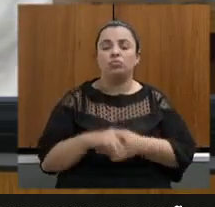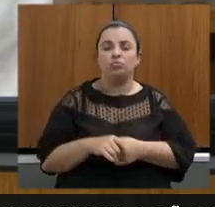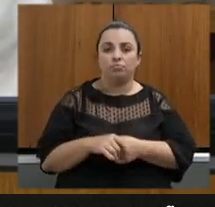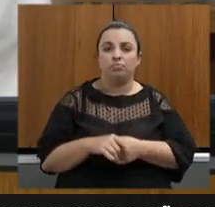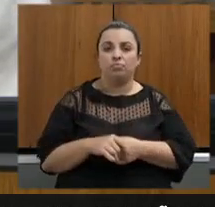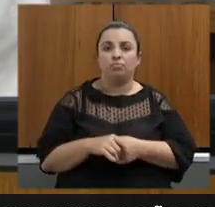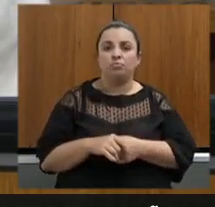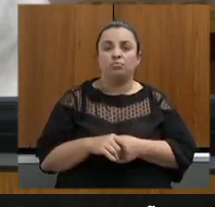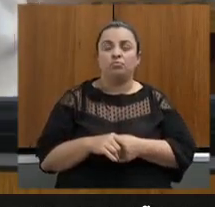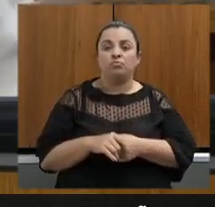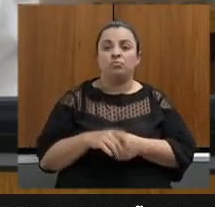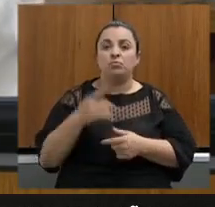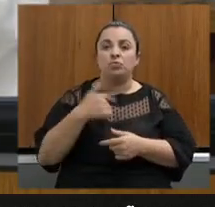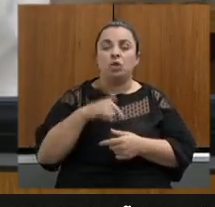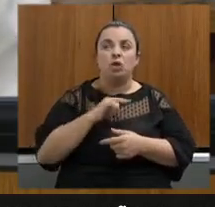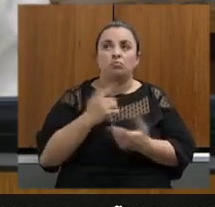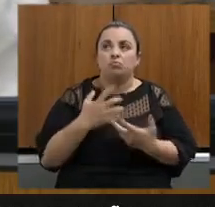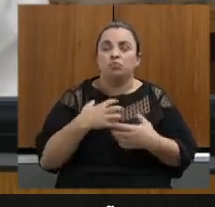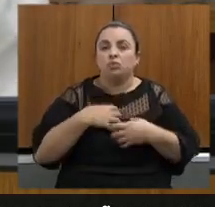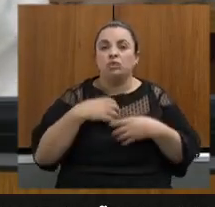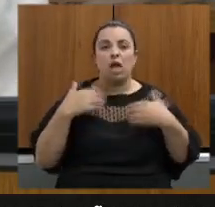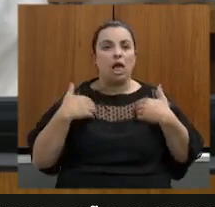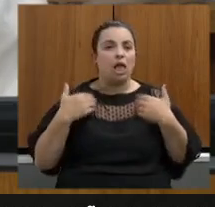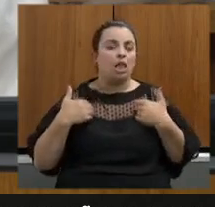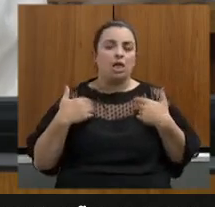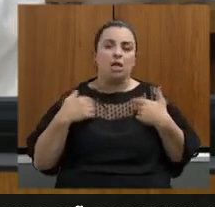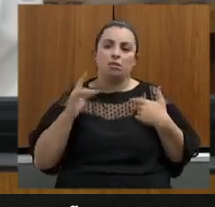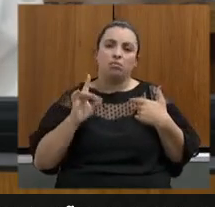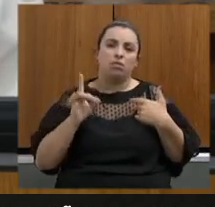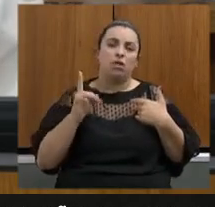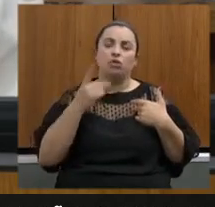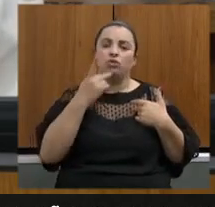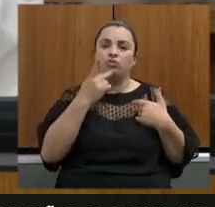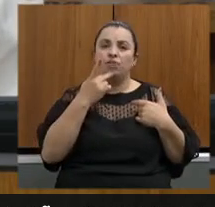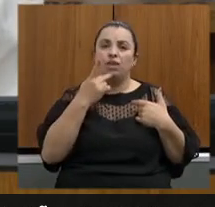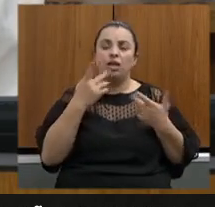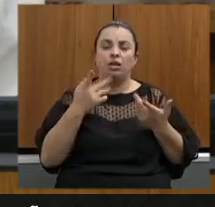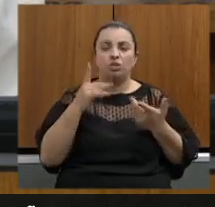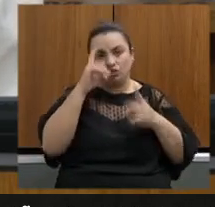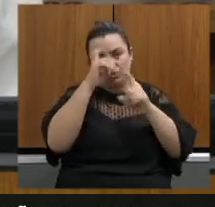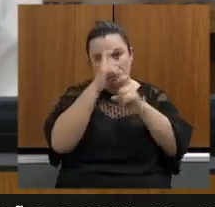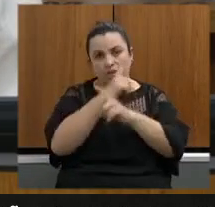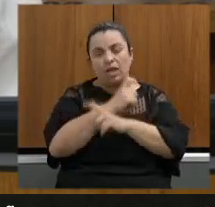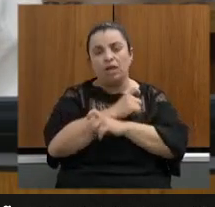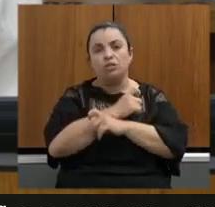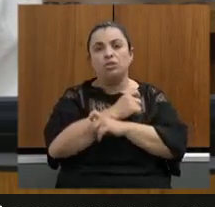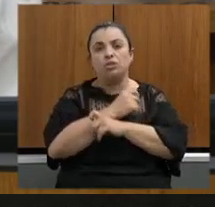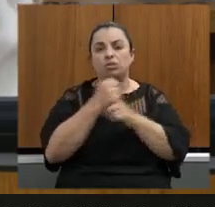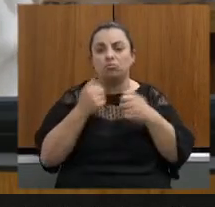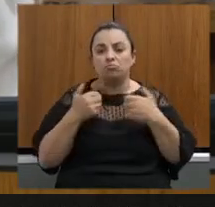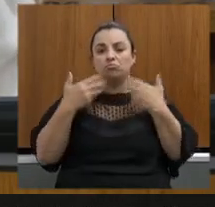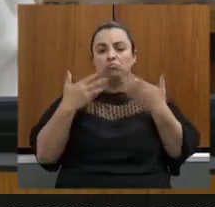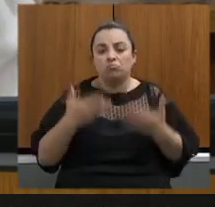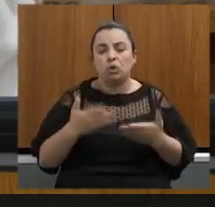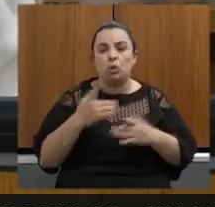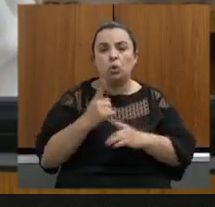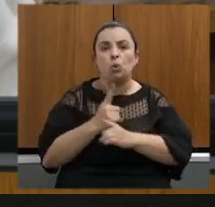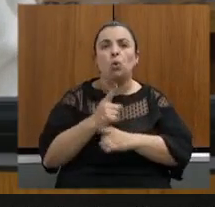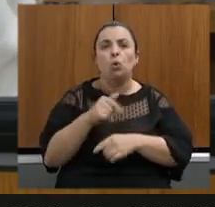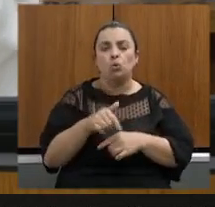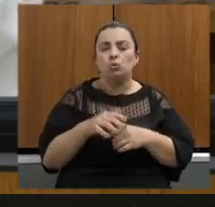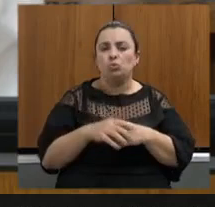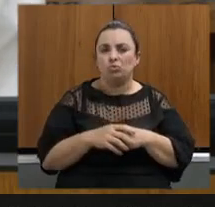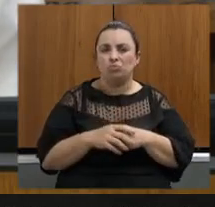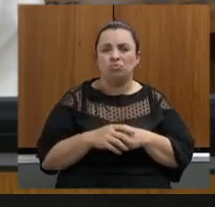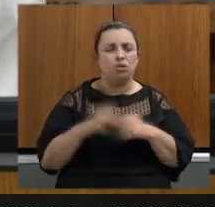da nossa parte nenhuma alegria em falar da situação difícil que a gente encontrou é não é fácil lidar com